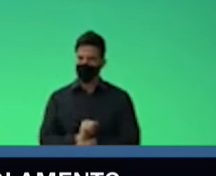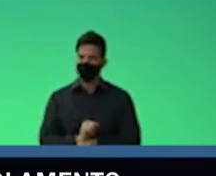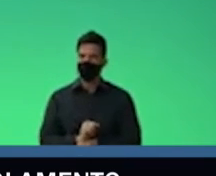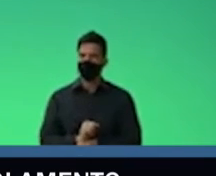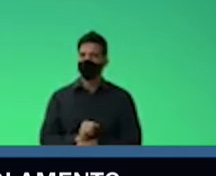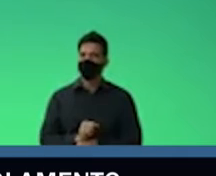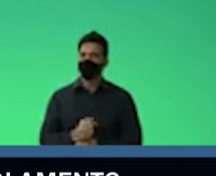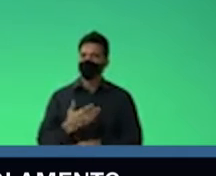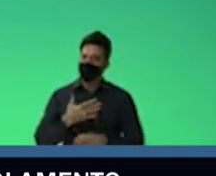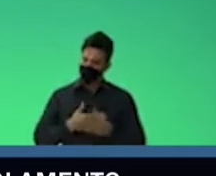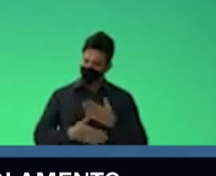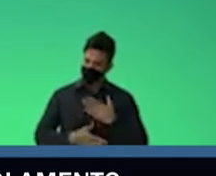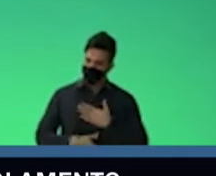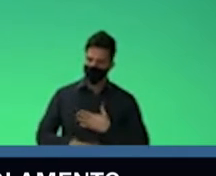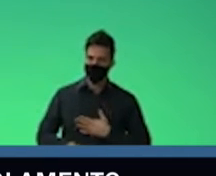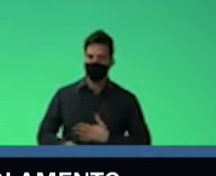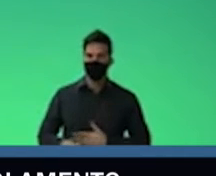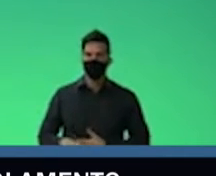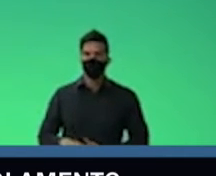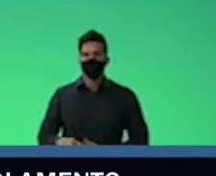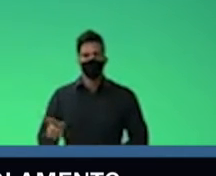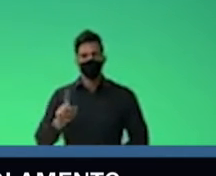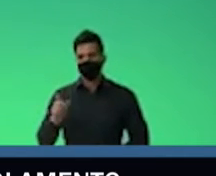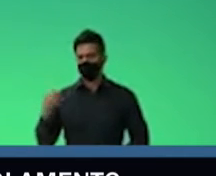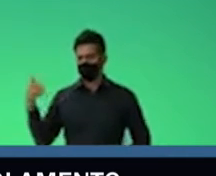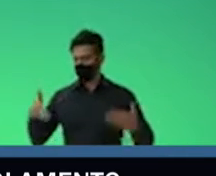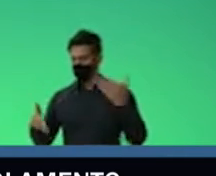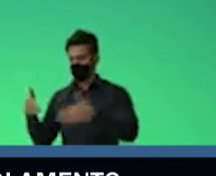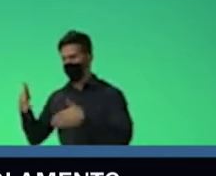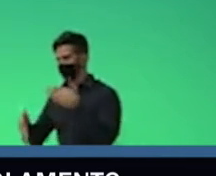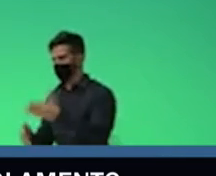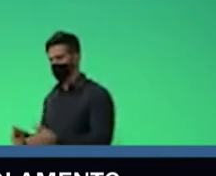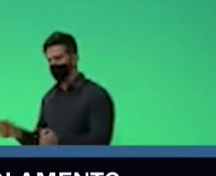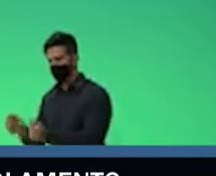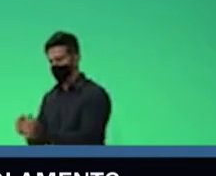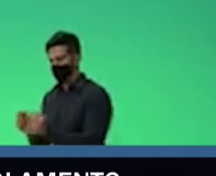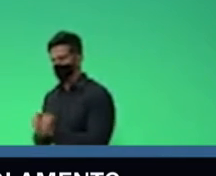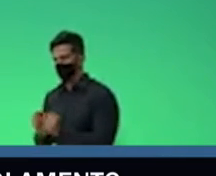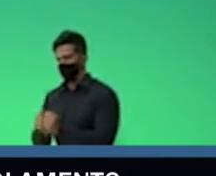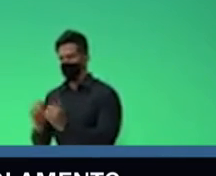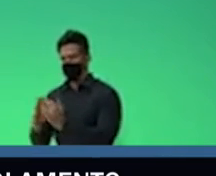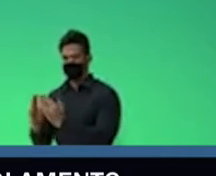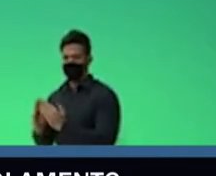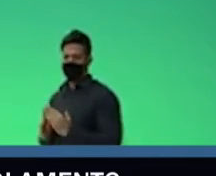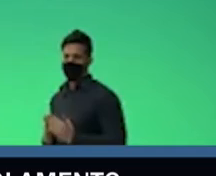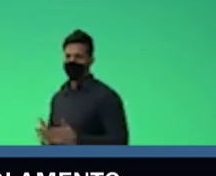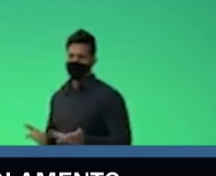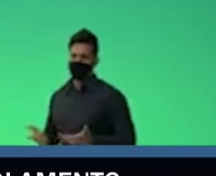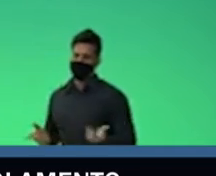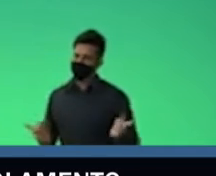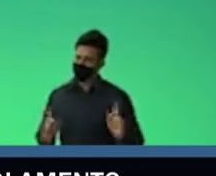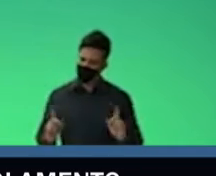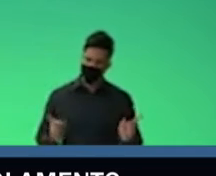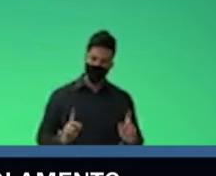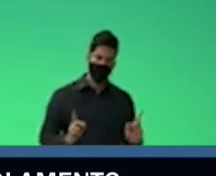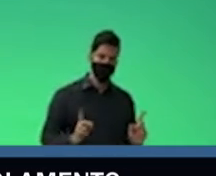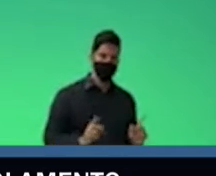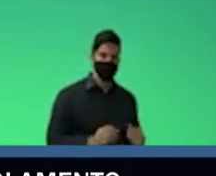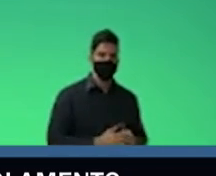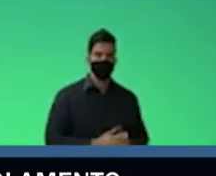tome decisões equivocadas, que depois possamos pagar o preço. Porque aconteceu ao longo da